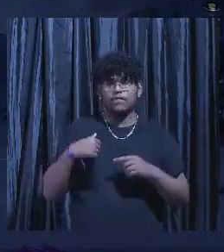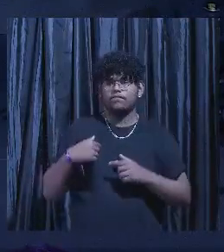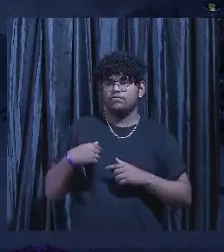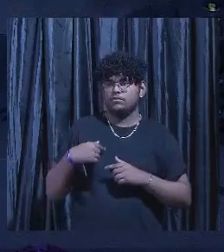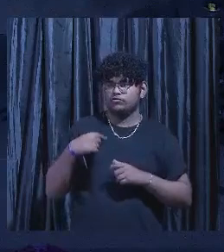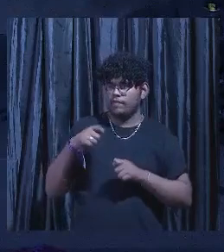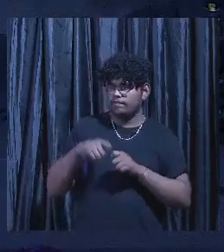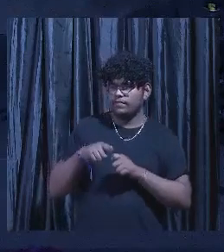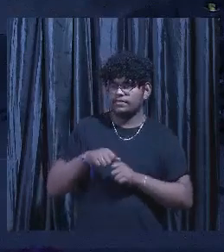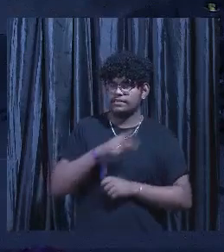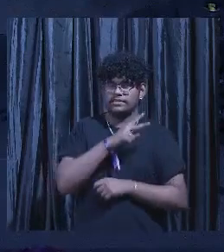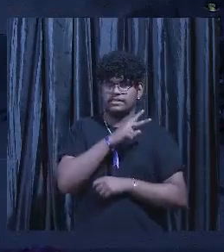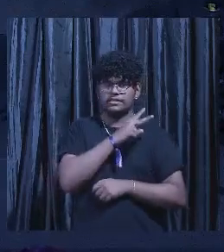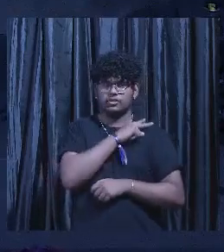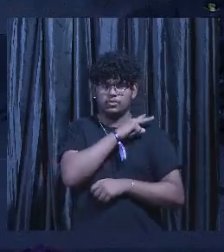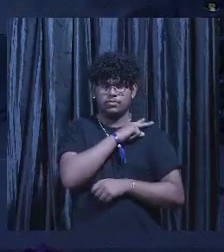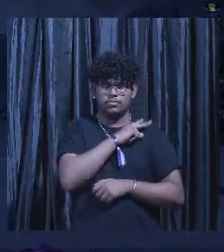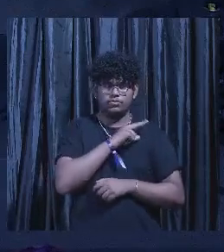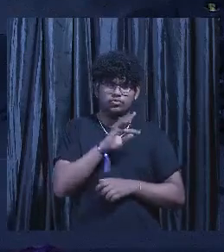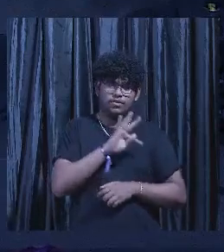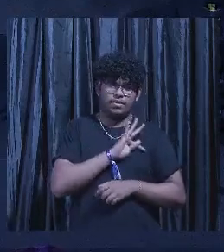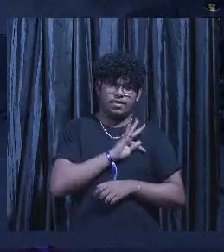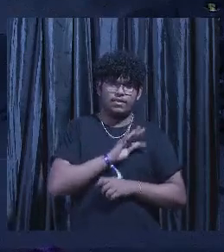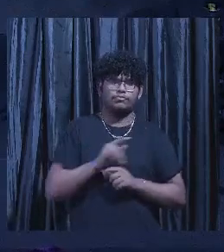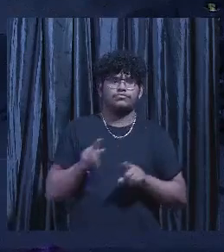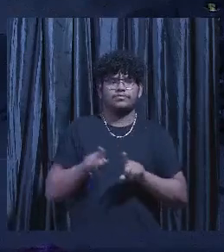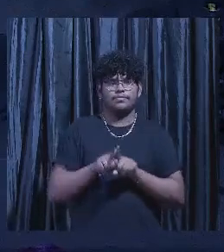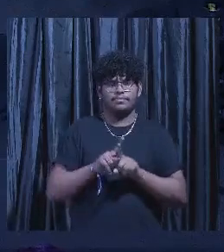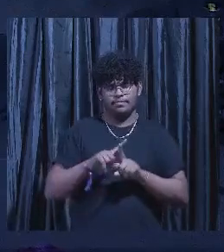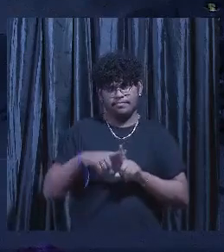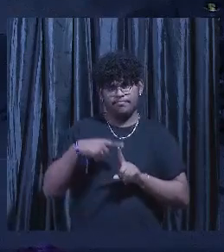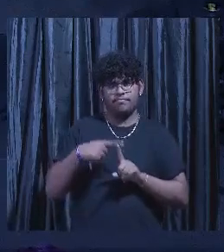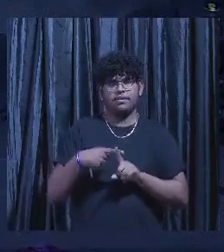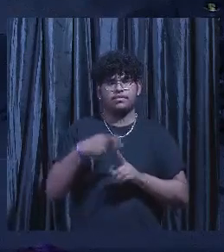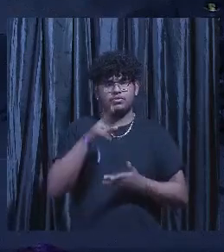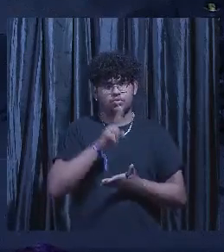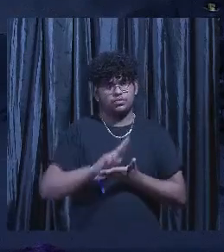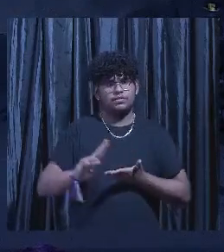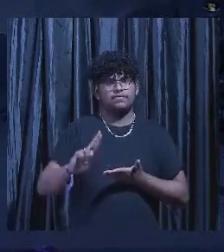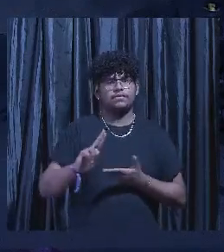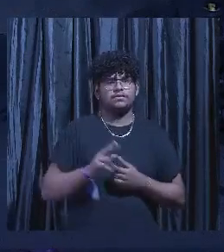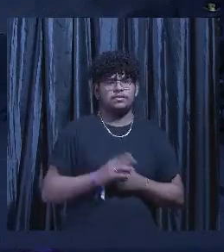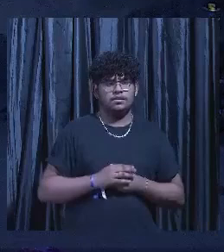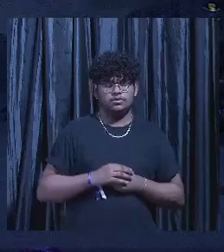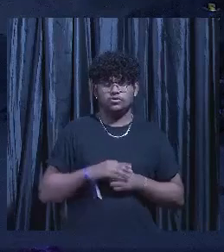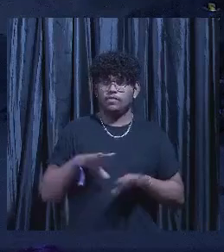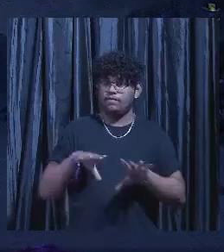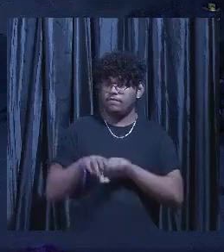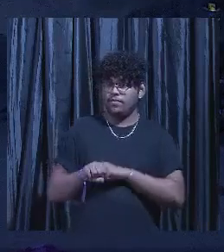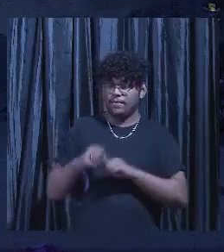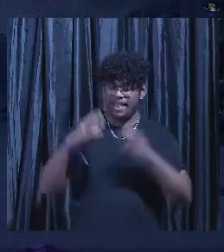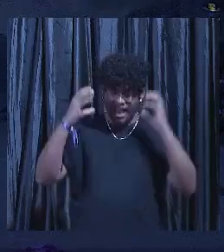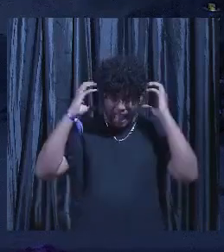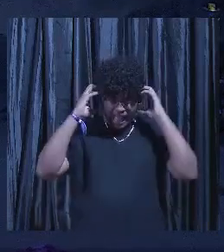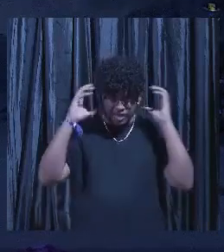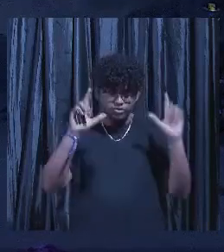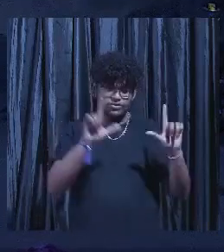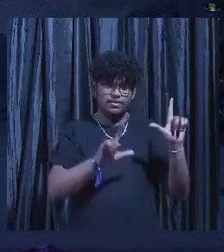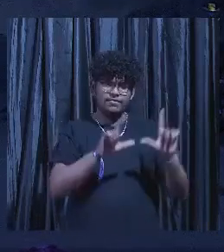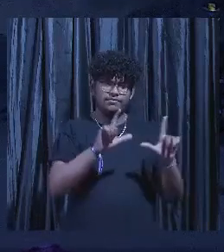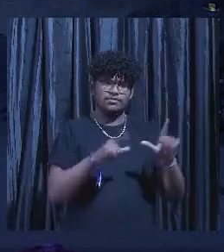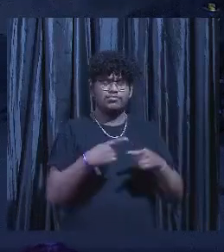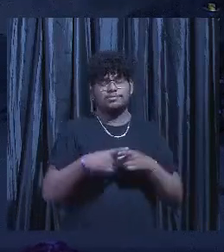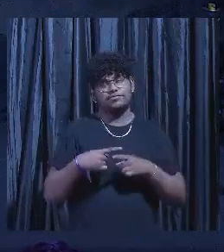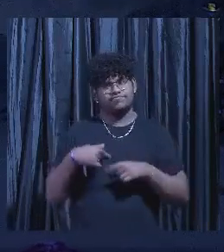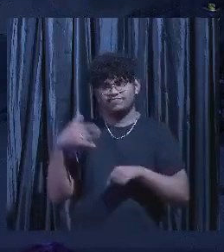técnico, fiz uma universidade, mas eu fui formada em rádio e televisão, porque eu não conseguia entrar na escola de cinema,